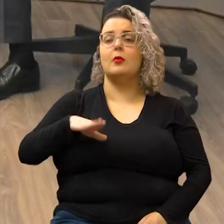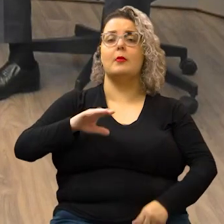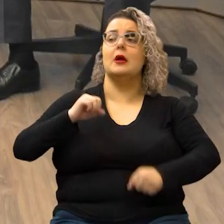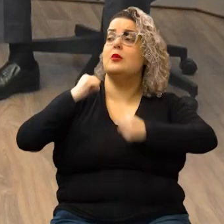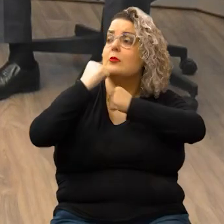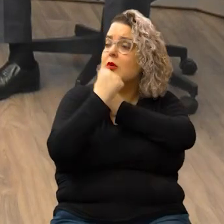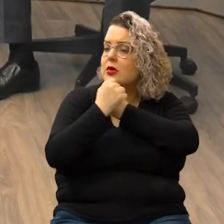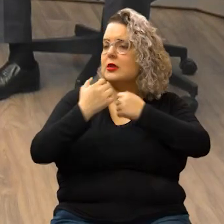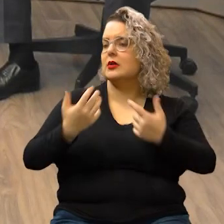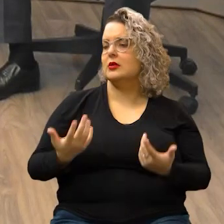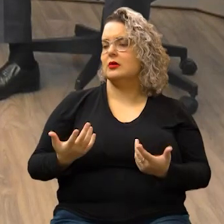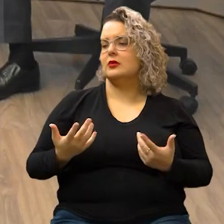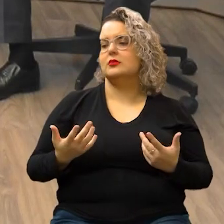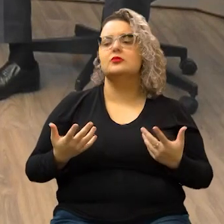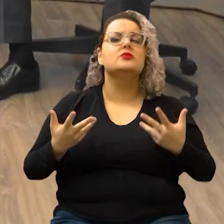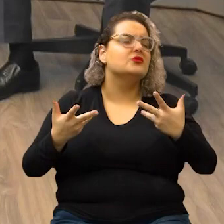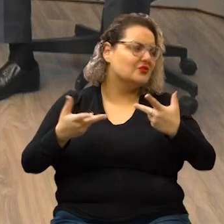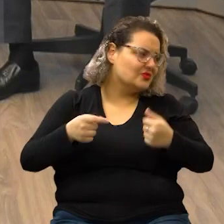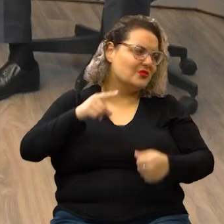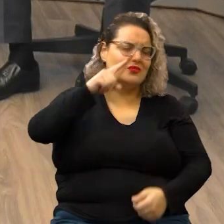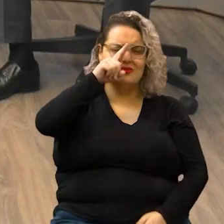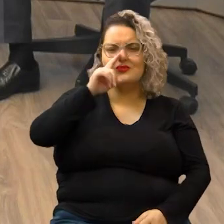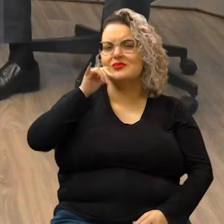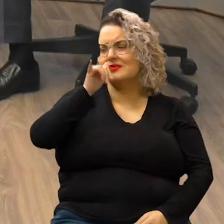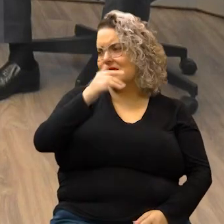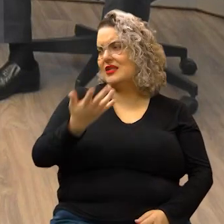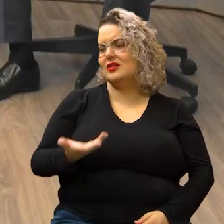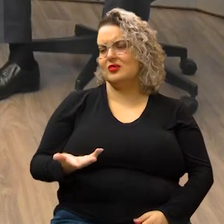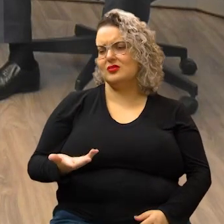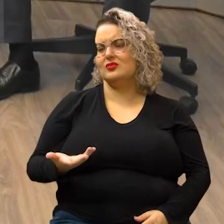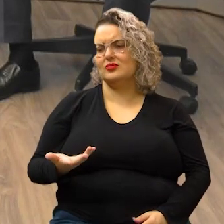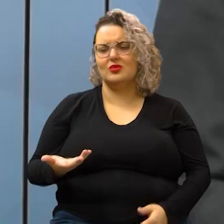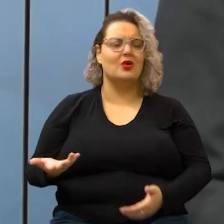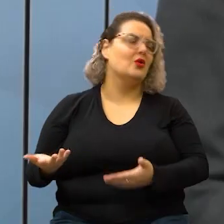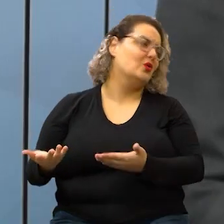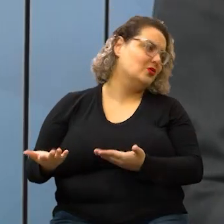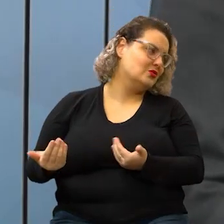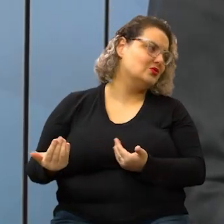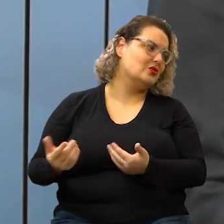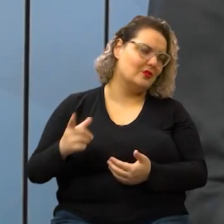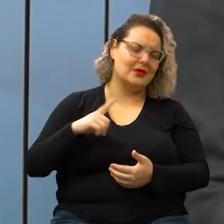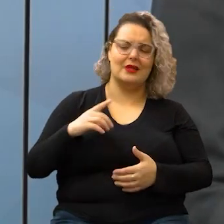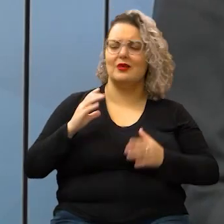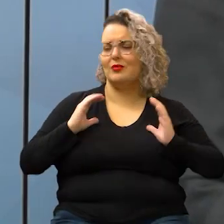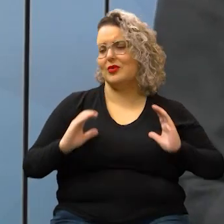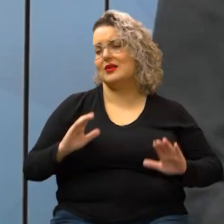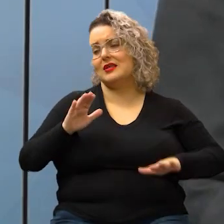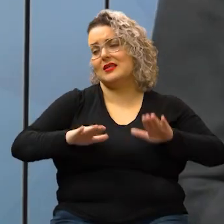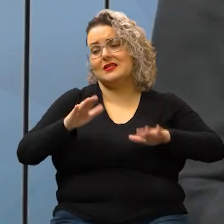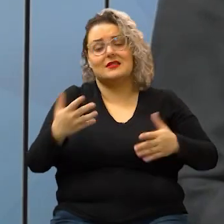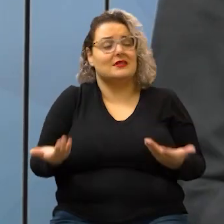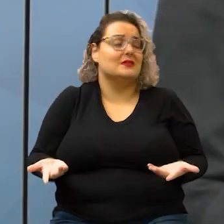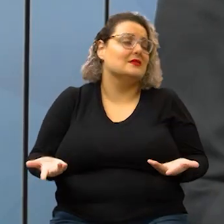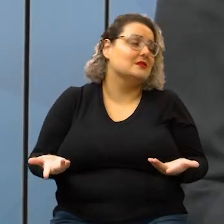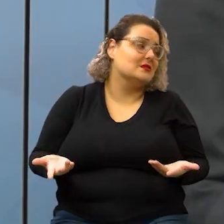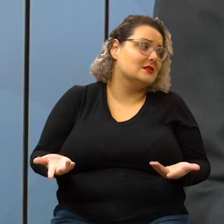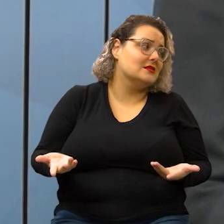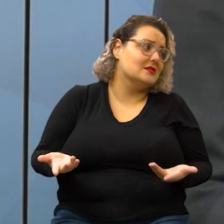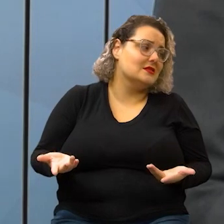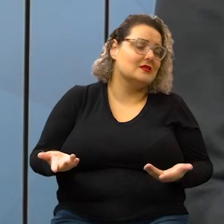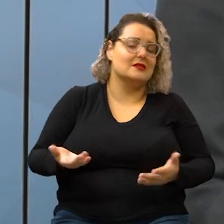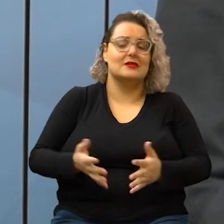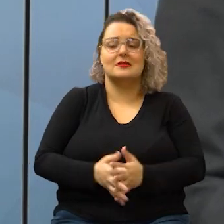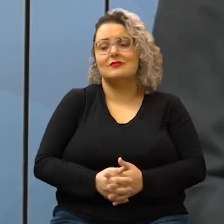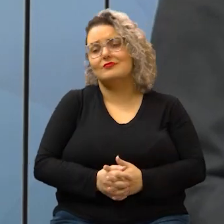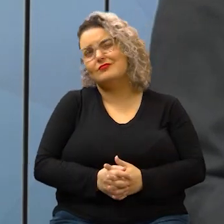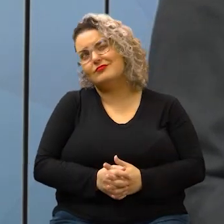protegida de todos os riscos, né? O jovem, ele tem comportamento que às vezes beiram, não